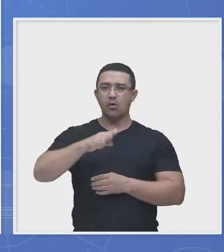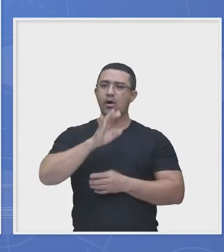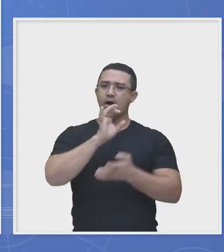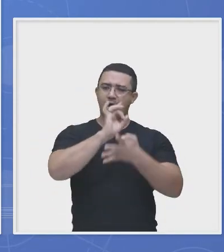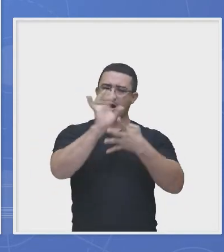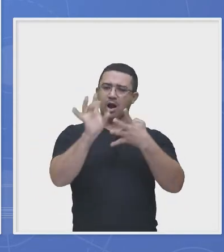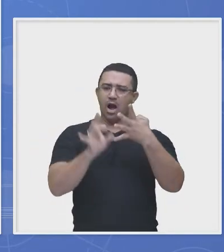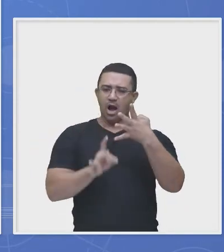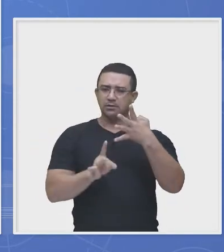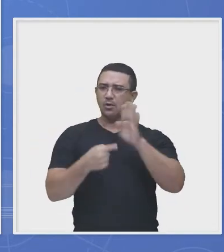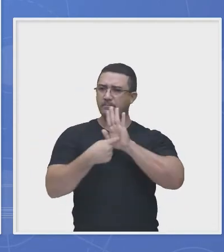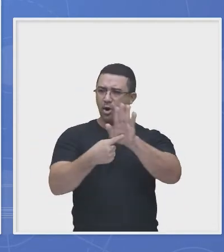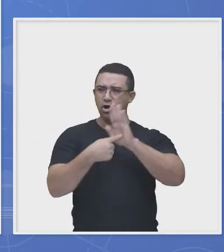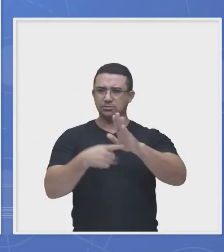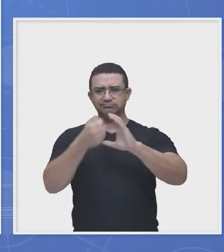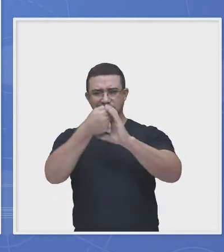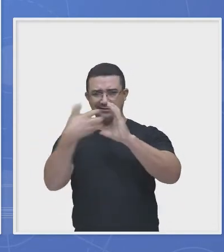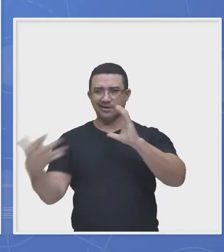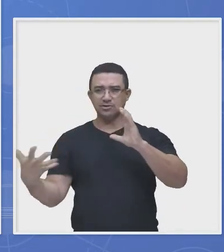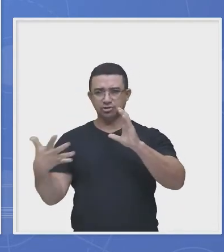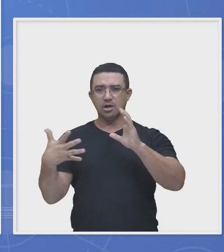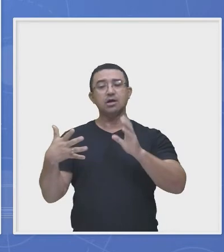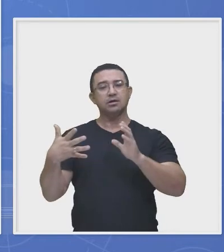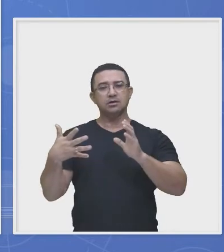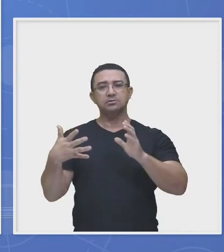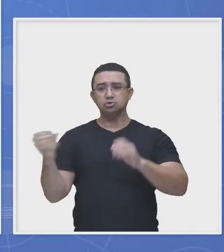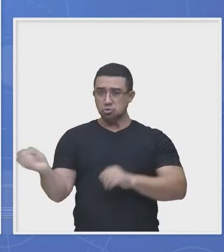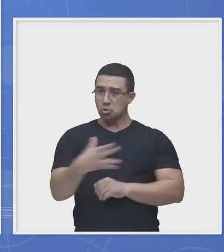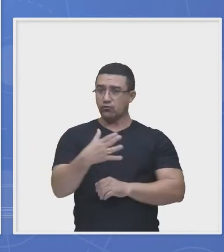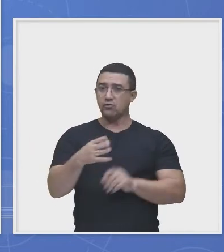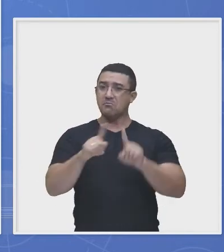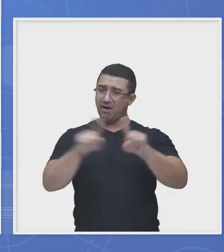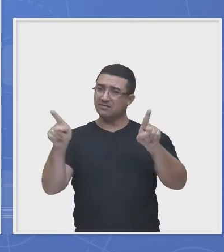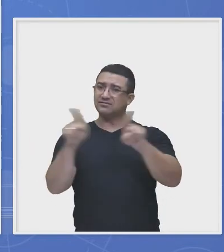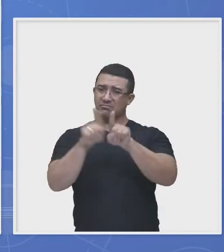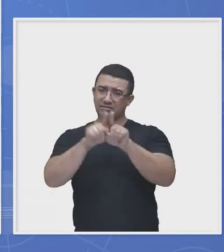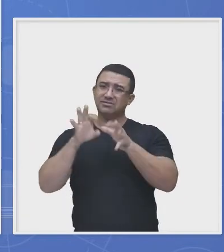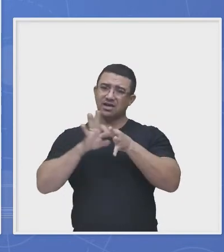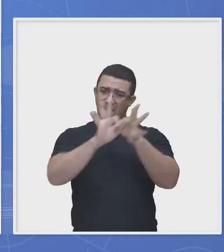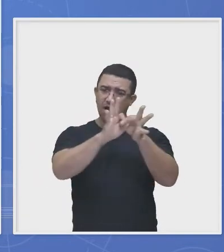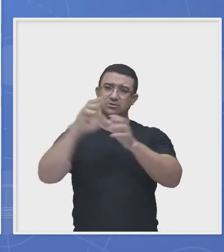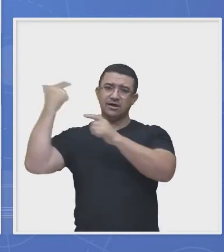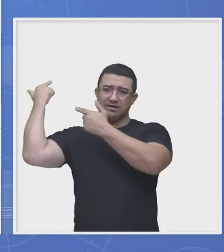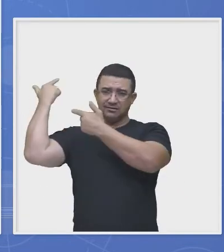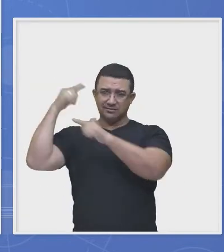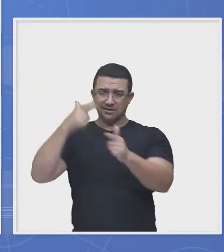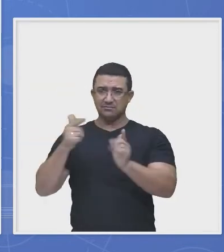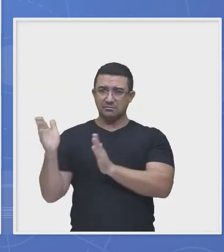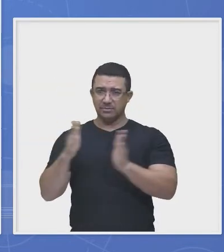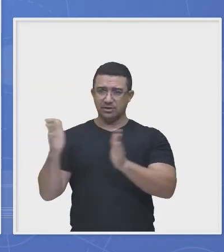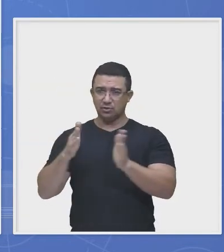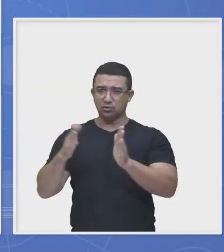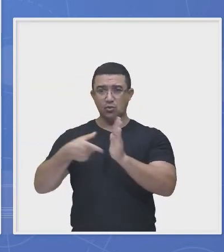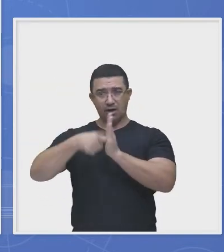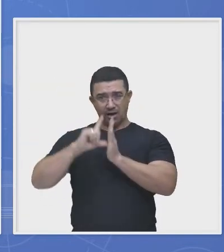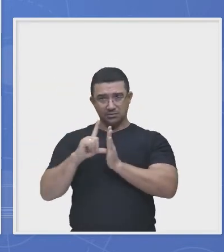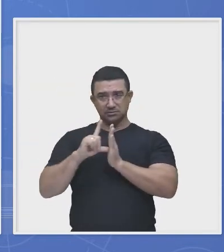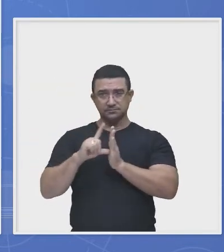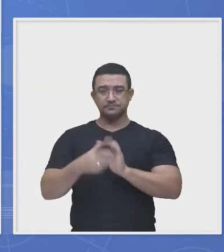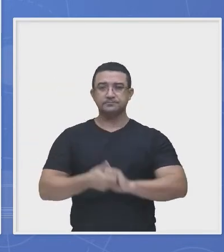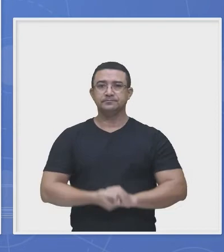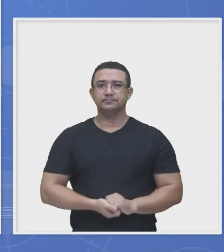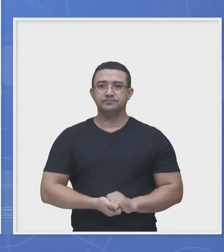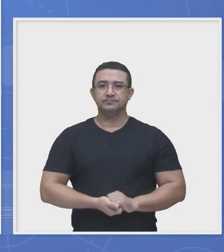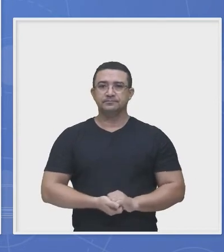trazendo aspectos de inovação, mas também ligados à tradição do período anterior, certo?